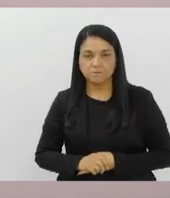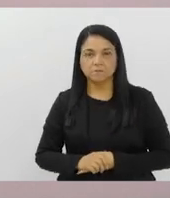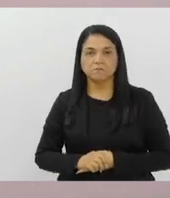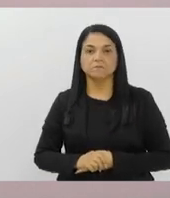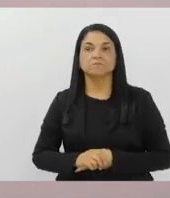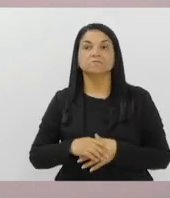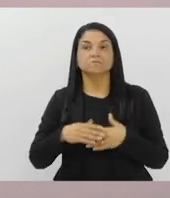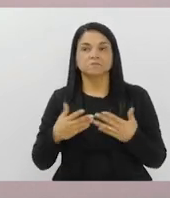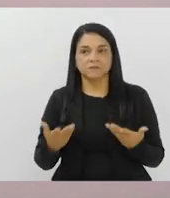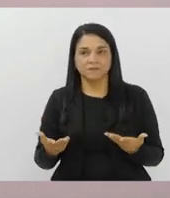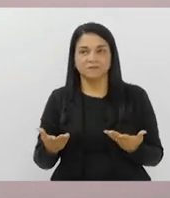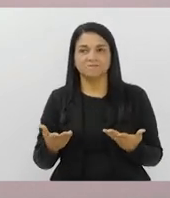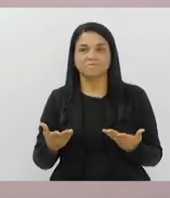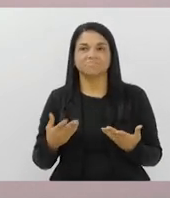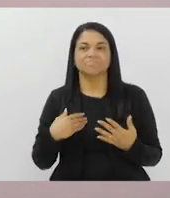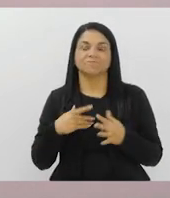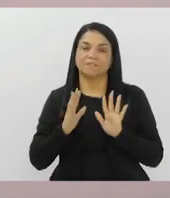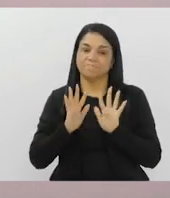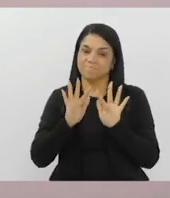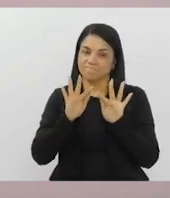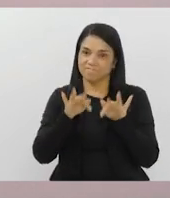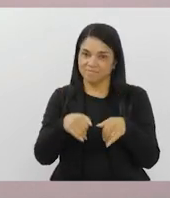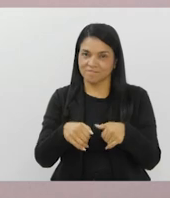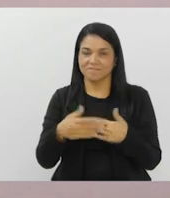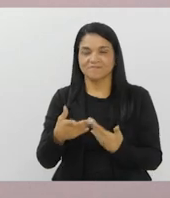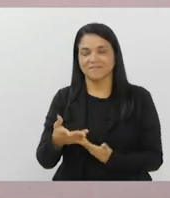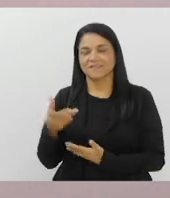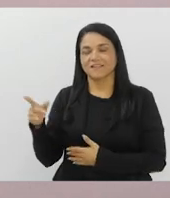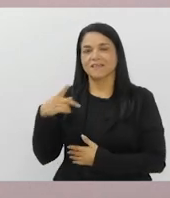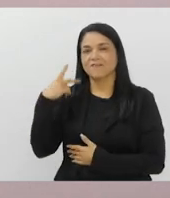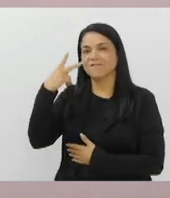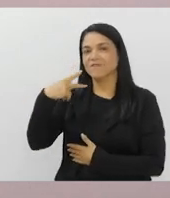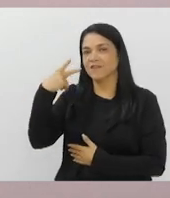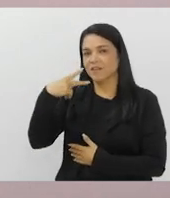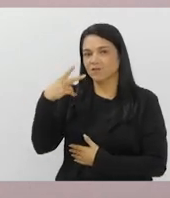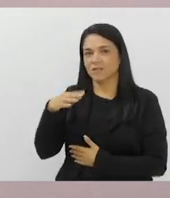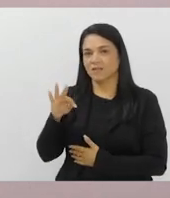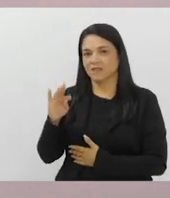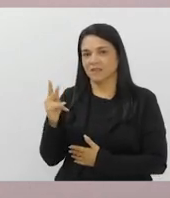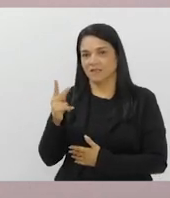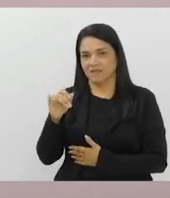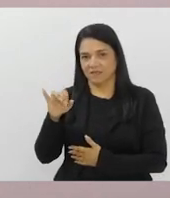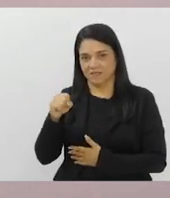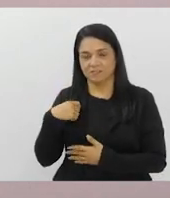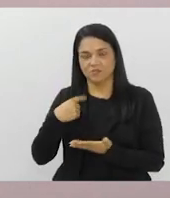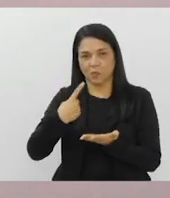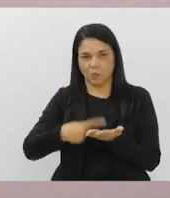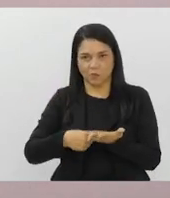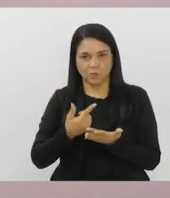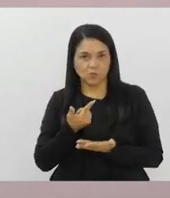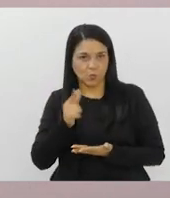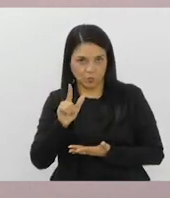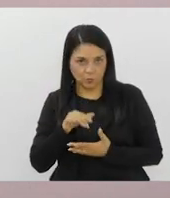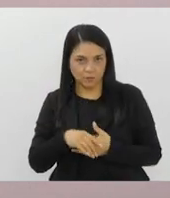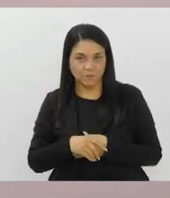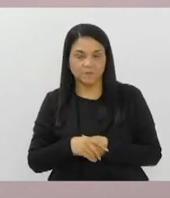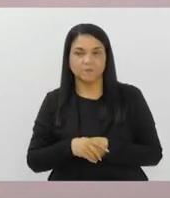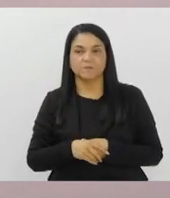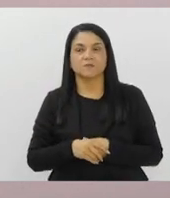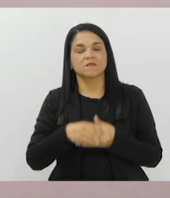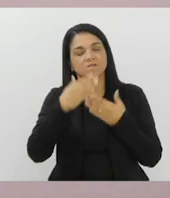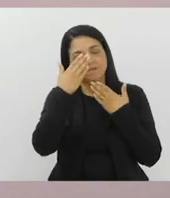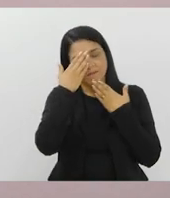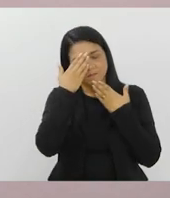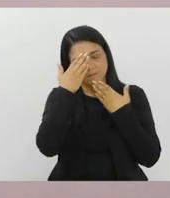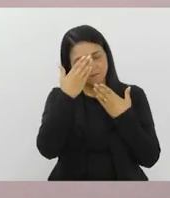nisso, temos que nos despedir da vereadora Thaís Ferreira, que agora tem um compromisso. Então, quero muito te